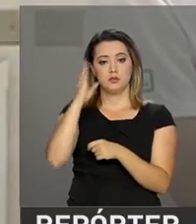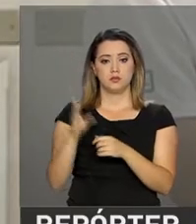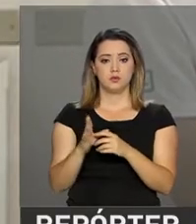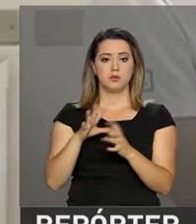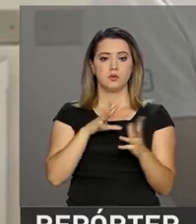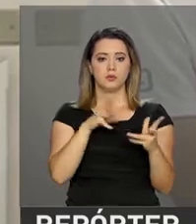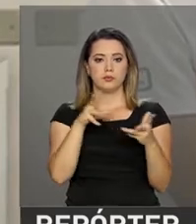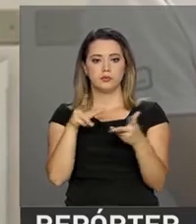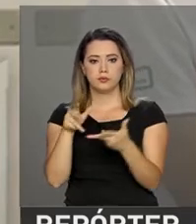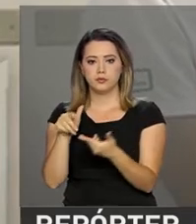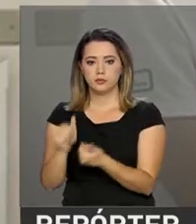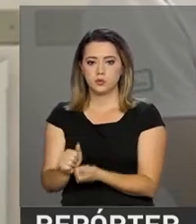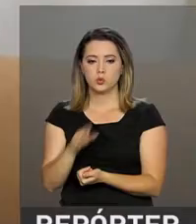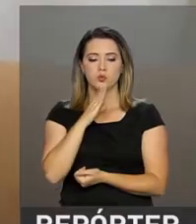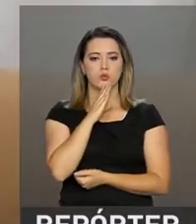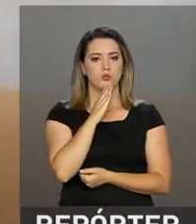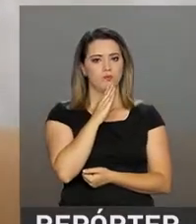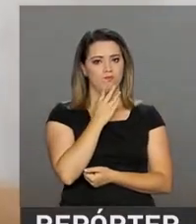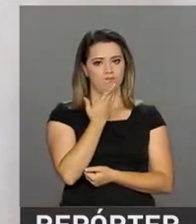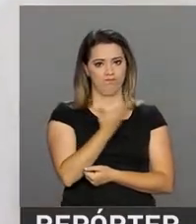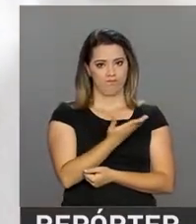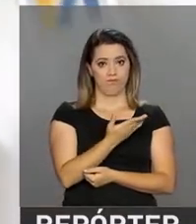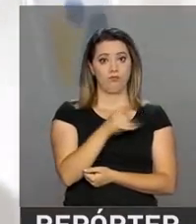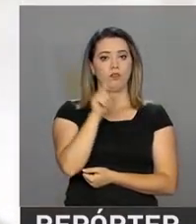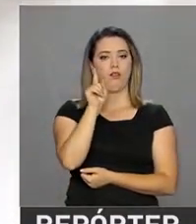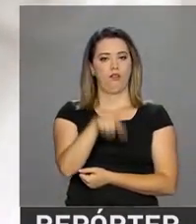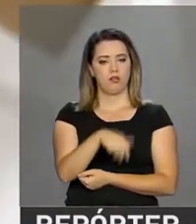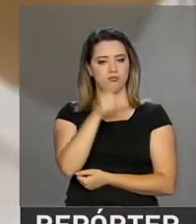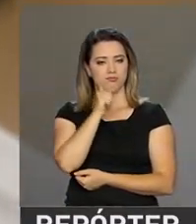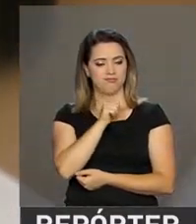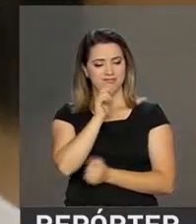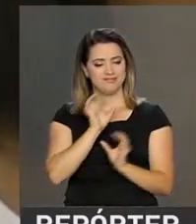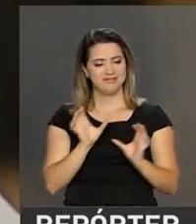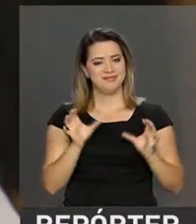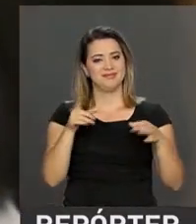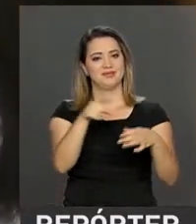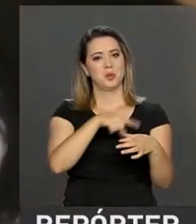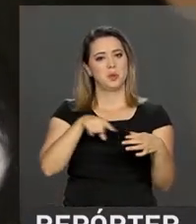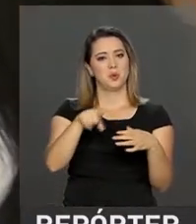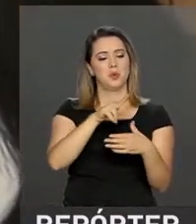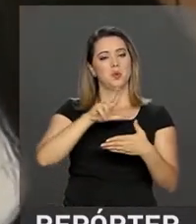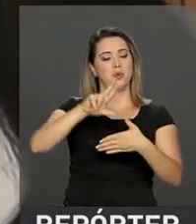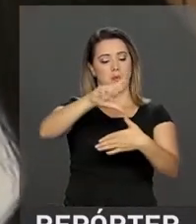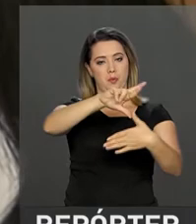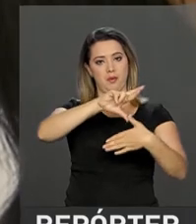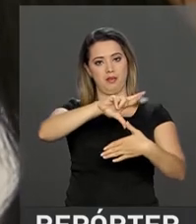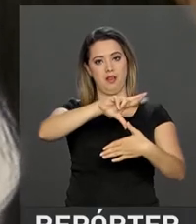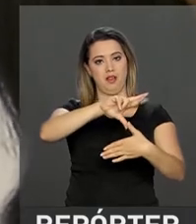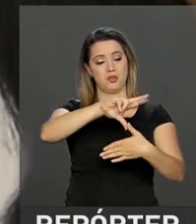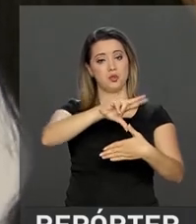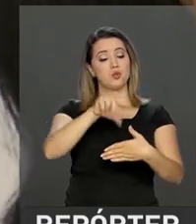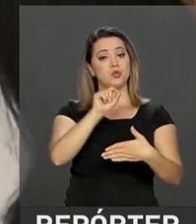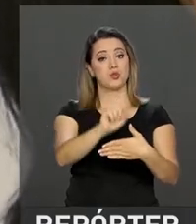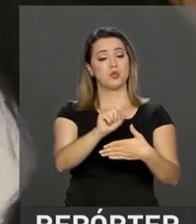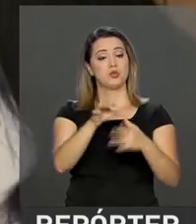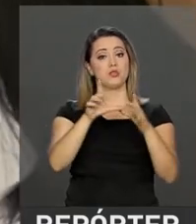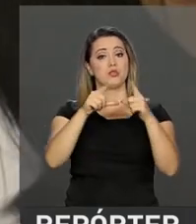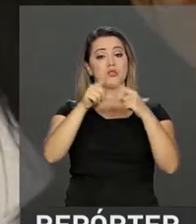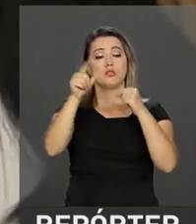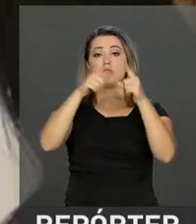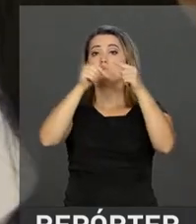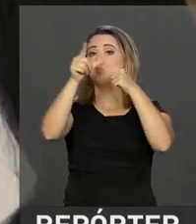competições internacionais de conhecimento. Miriam estará na equipe que vai à Olimpíada Latino-Americana de Astronomia e Astronáutica